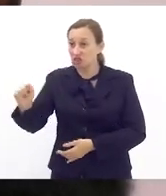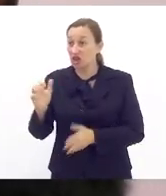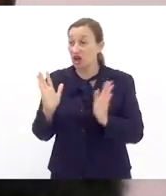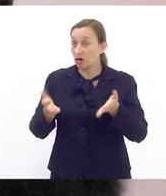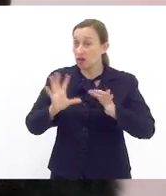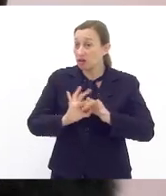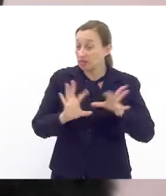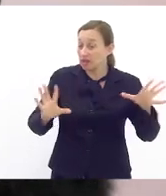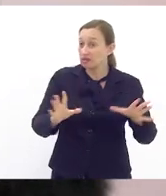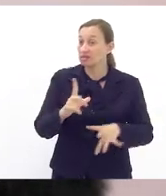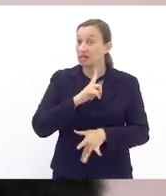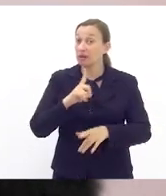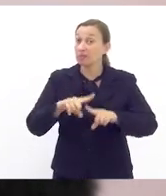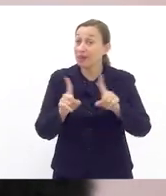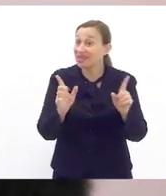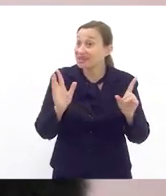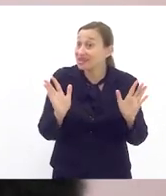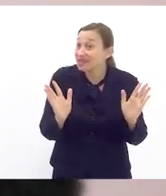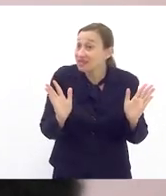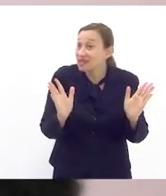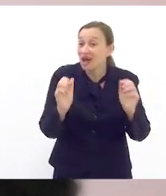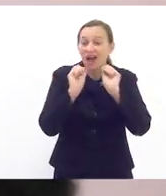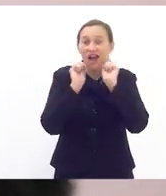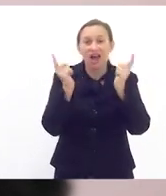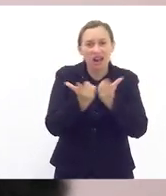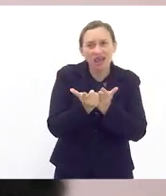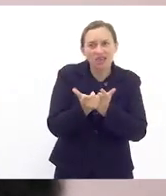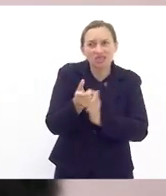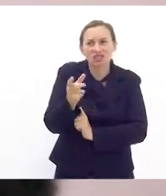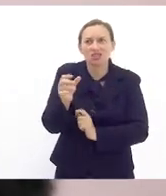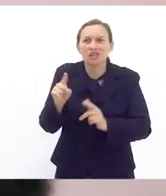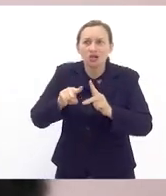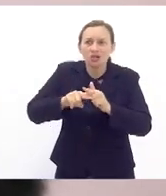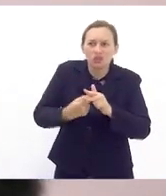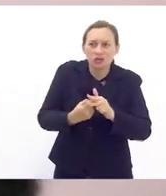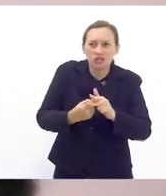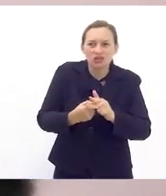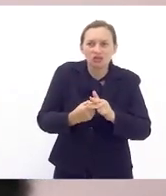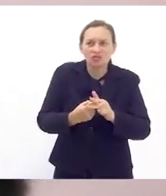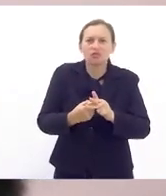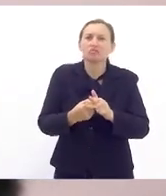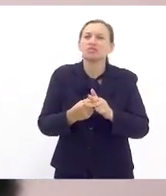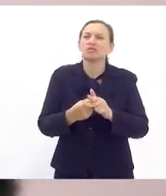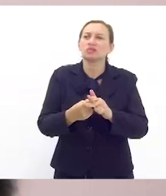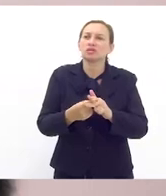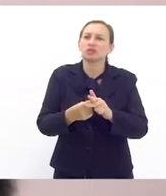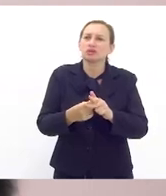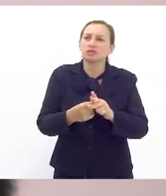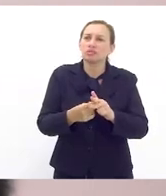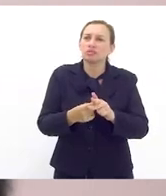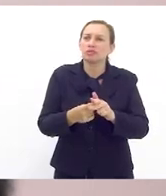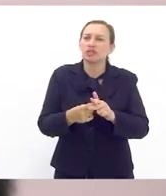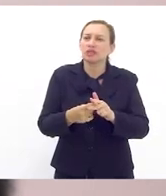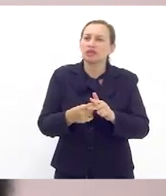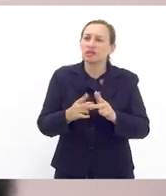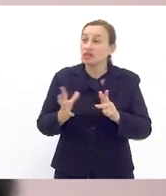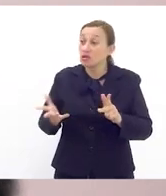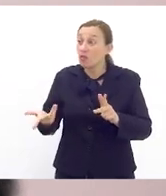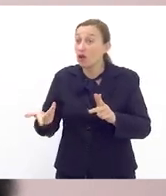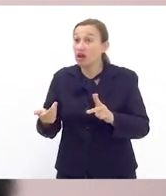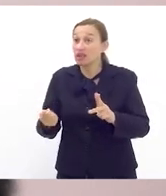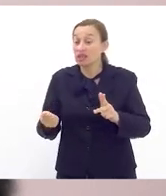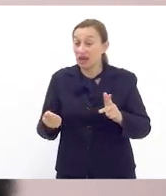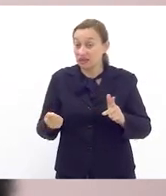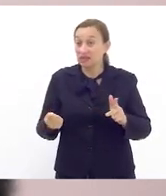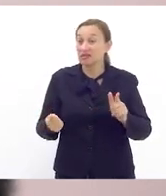essa permissão mas aí Alerta prontamente alterou para que ficasse jurisprudência equivalente